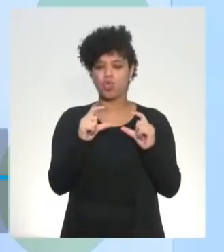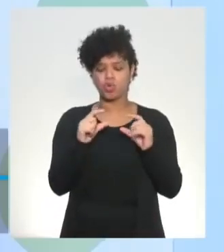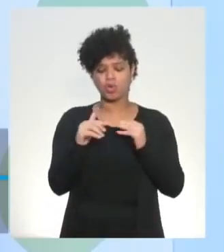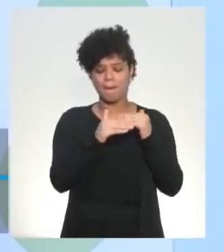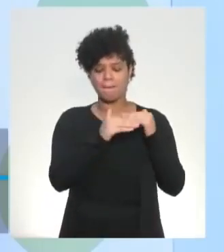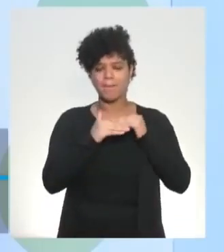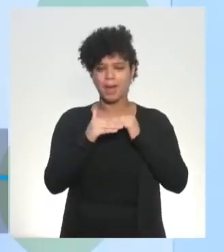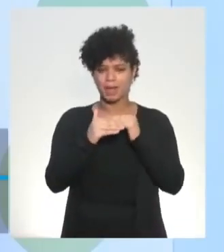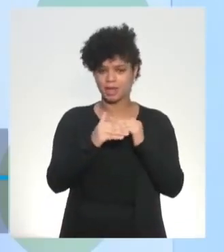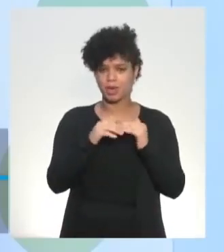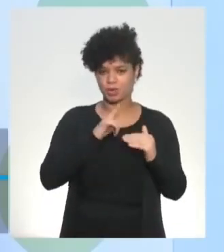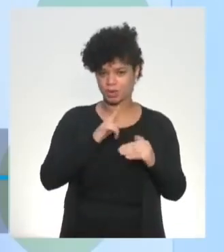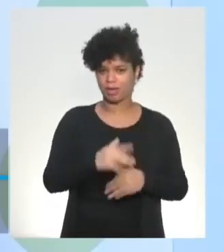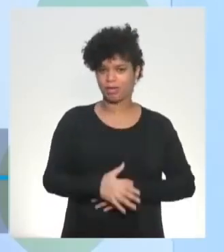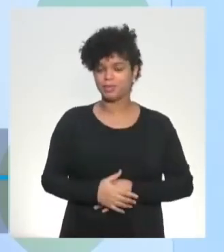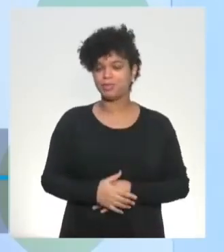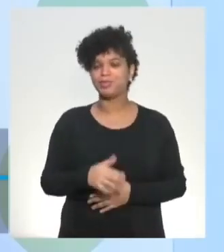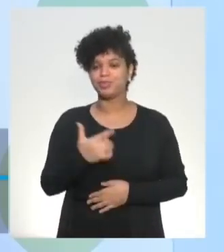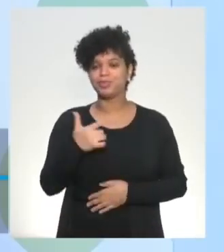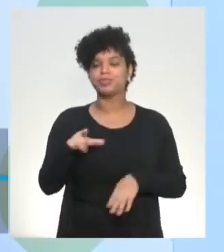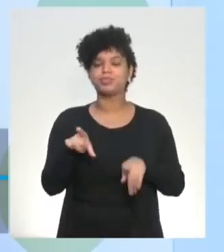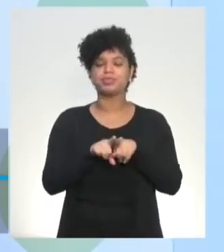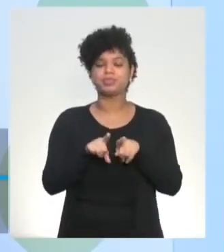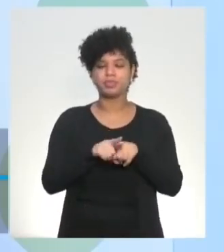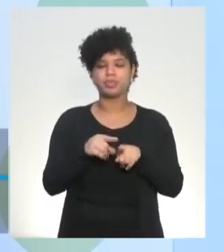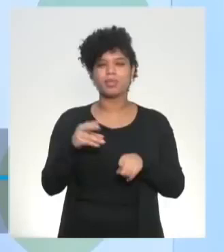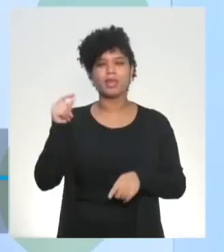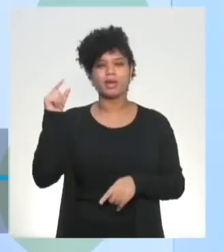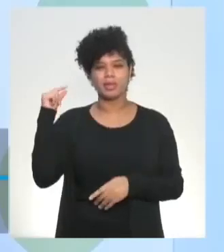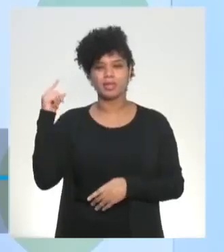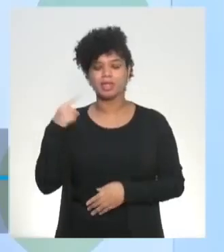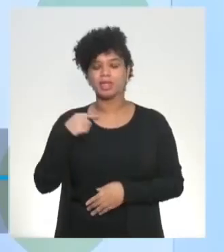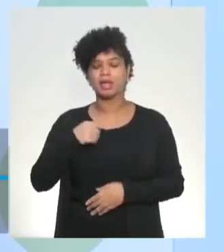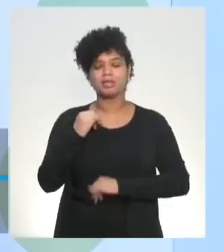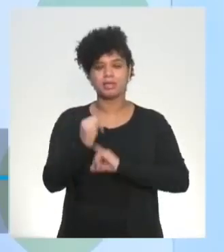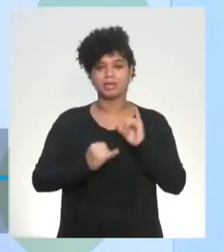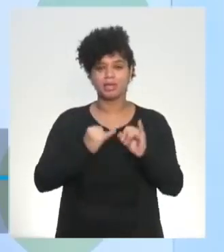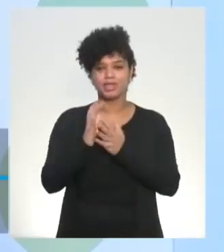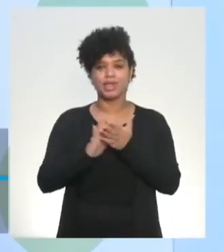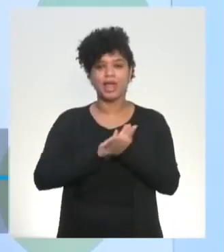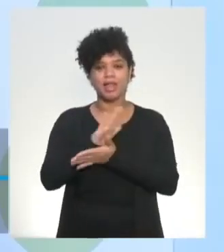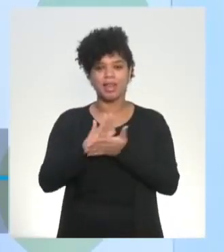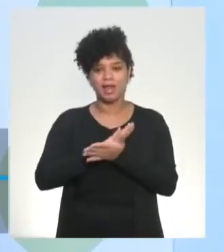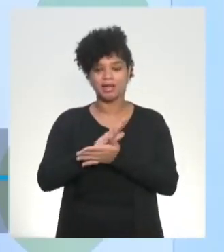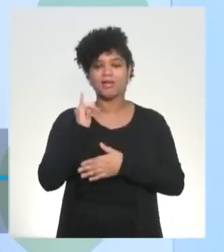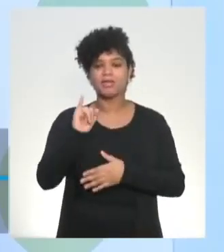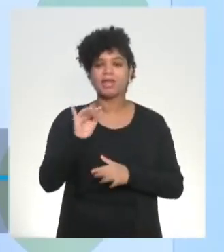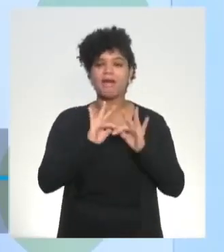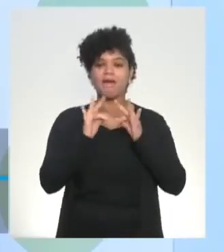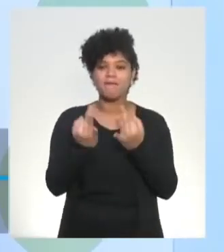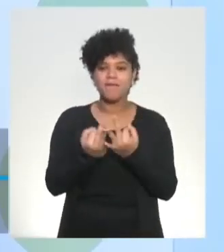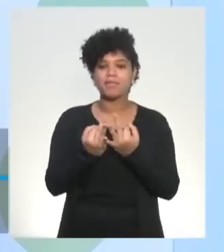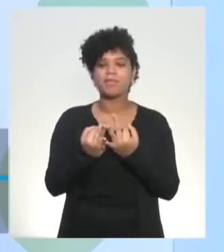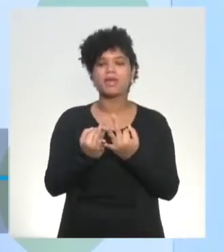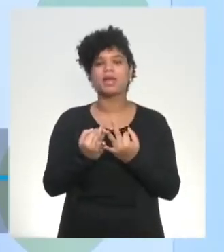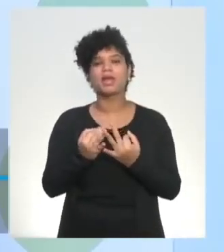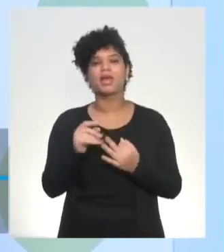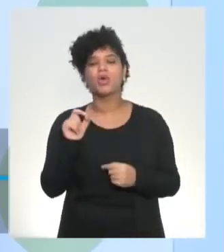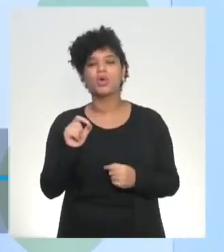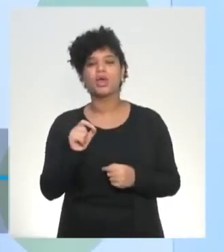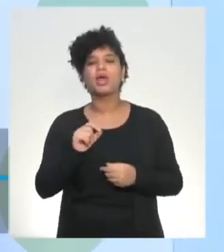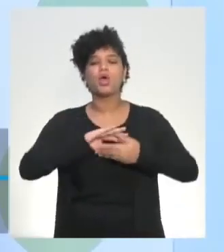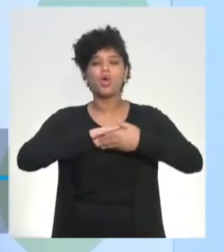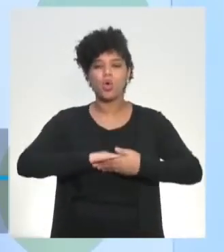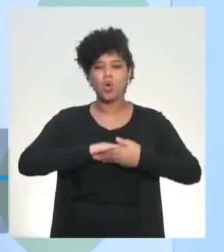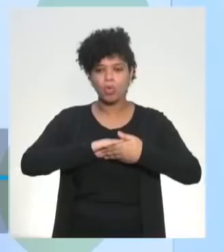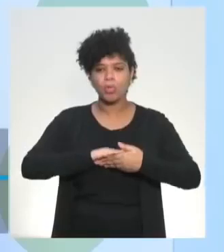Mas mandava. Em tempos que não tinha internet, a carta era mandada para avisar familiares de alguma coisa, para cumprimentar